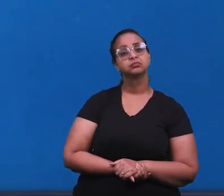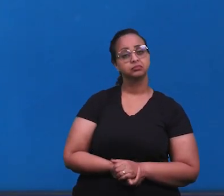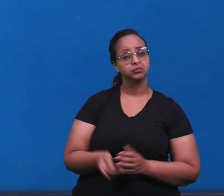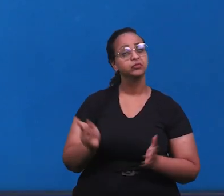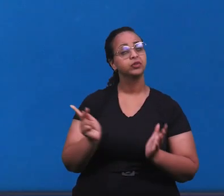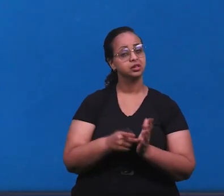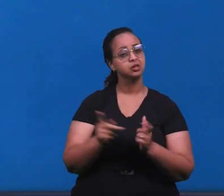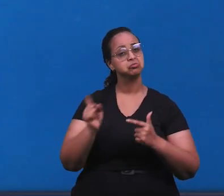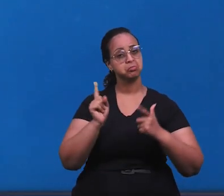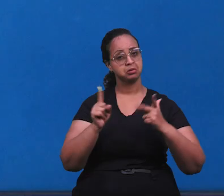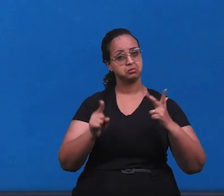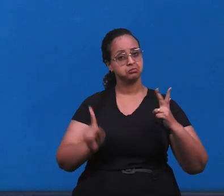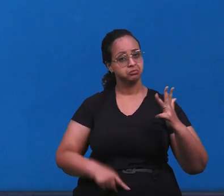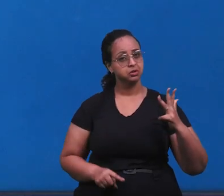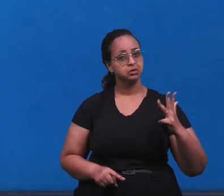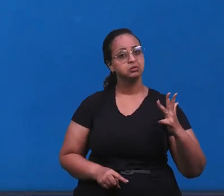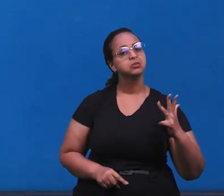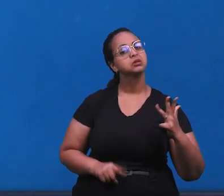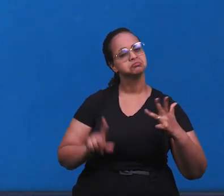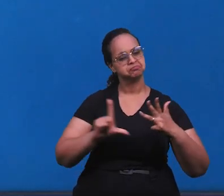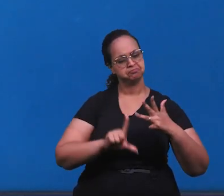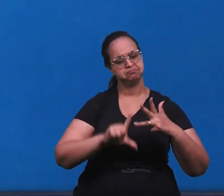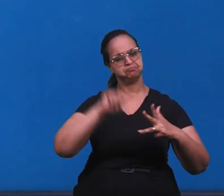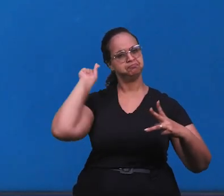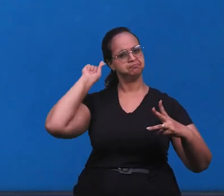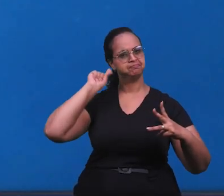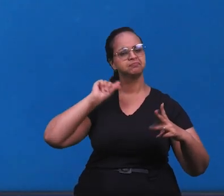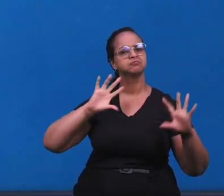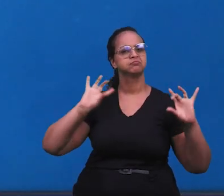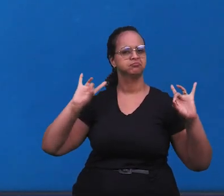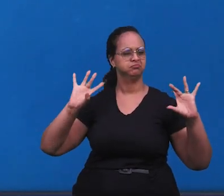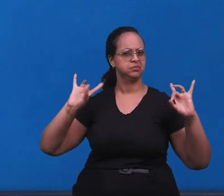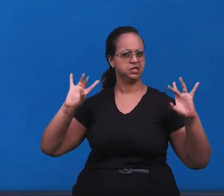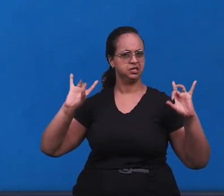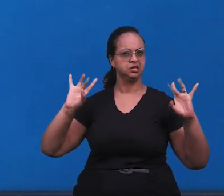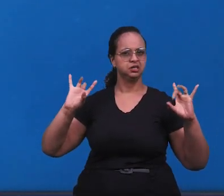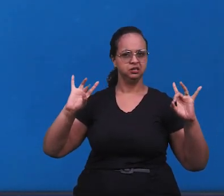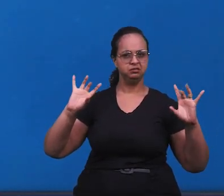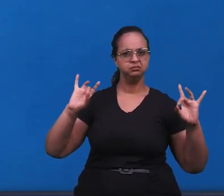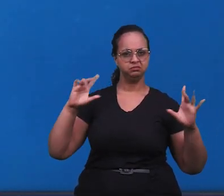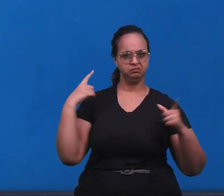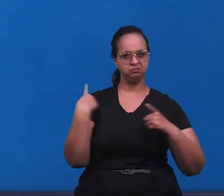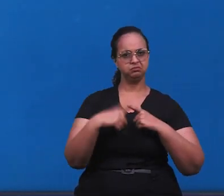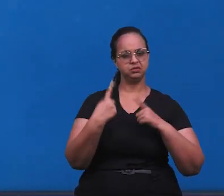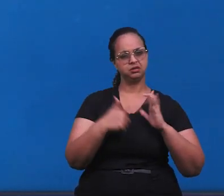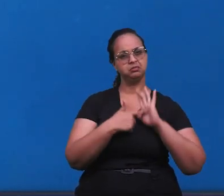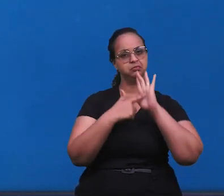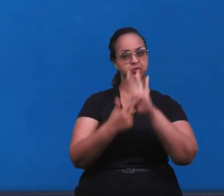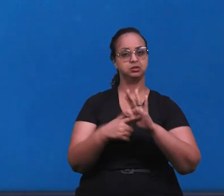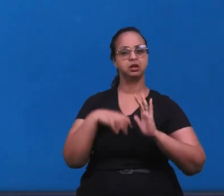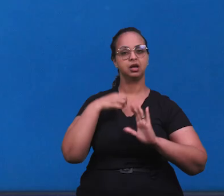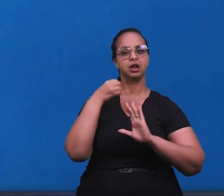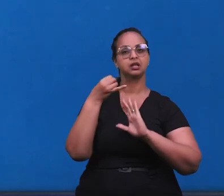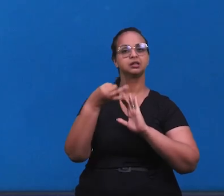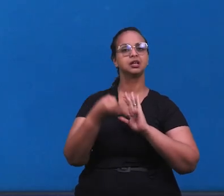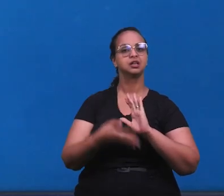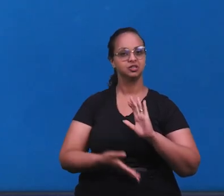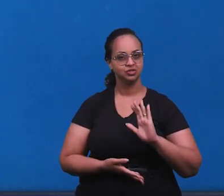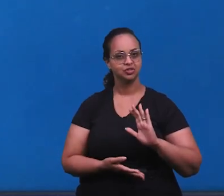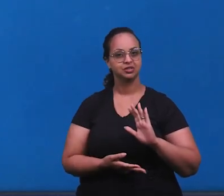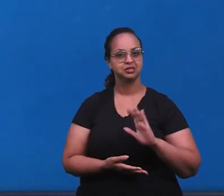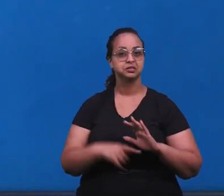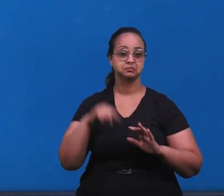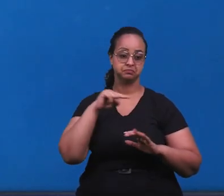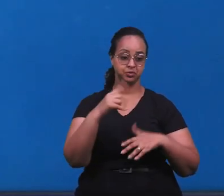colocado, todas as suas respostas, mas nós separamos esta, a da letra C, exatamente para mostrar aí a característica dos